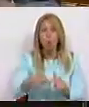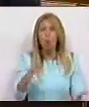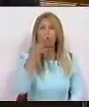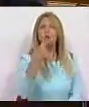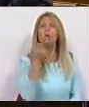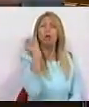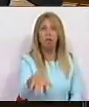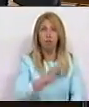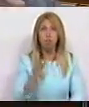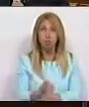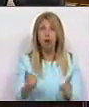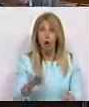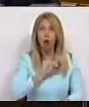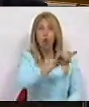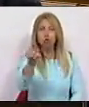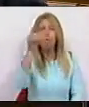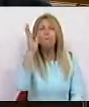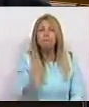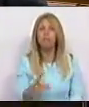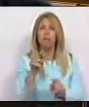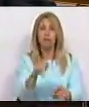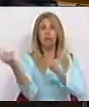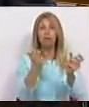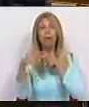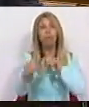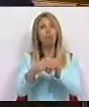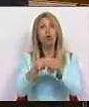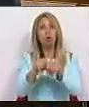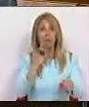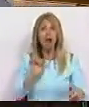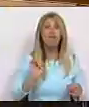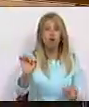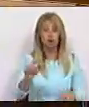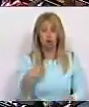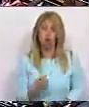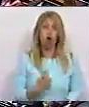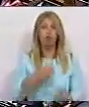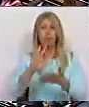porque é isso que os senhores precisam, é debater politicamente as vossas e as nossas propostas.